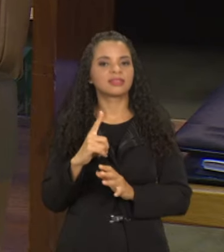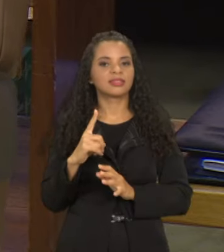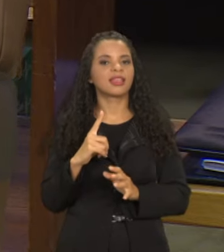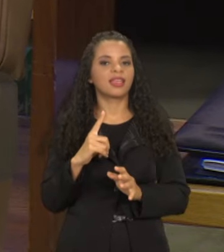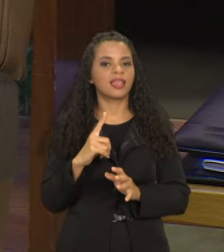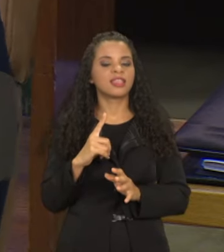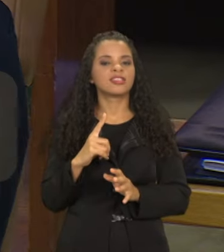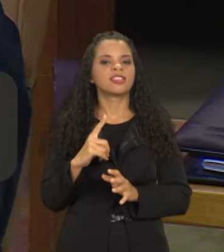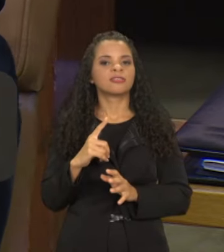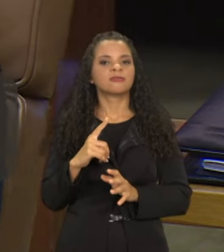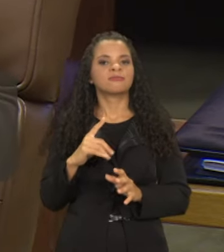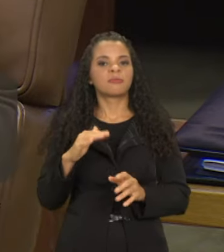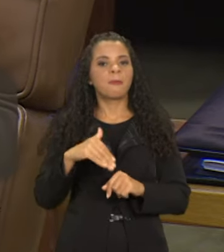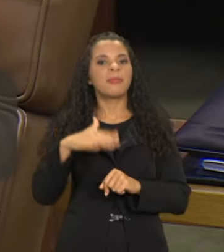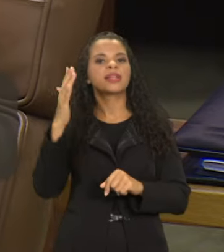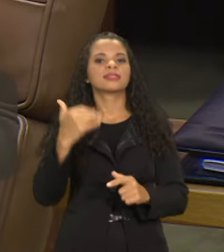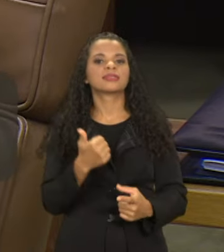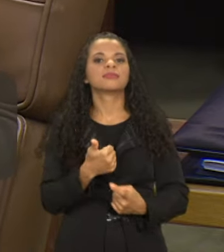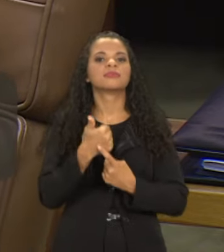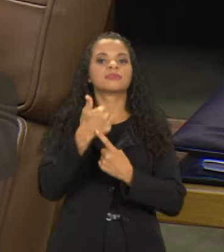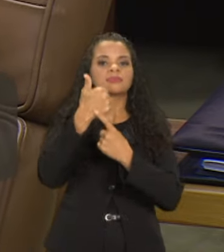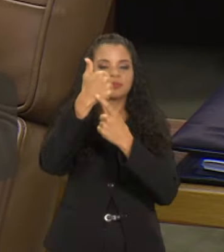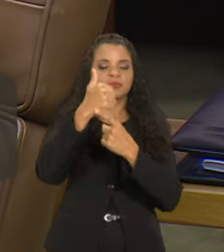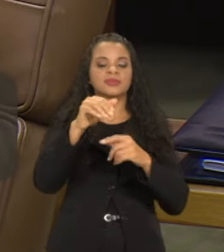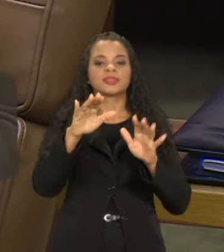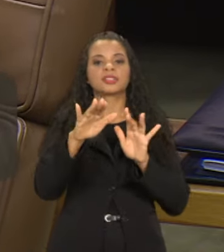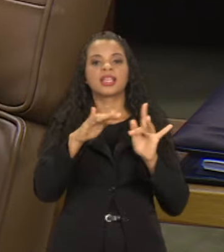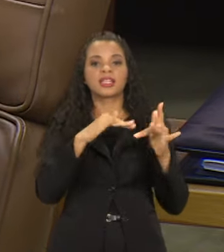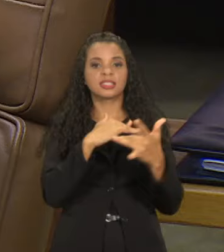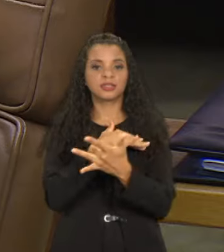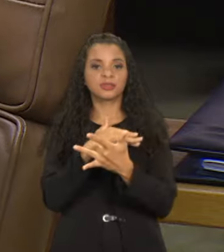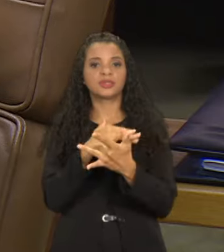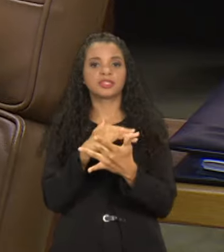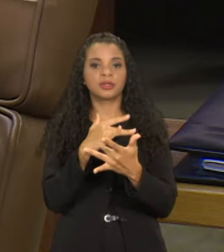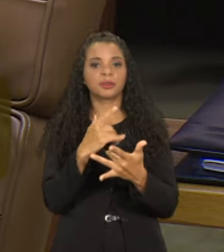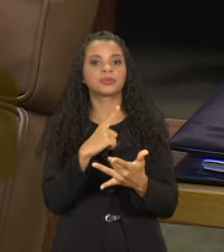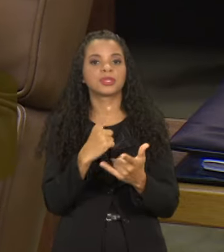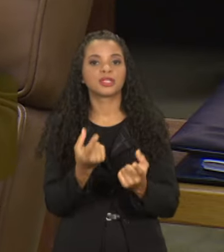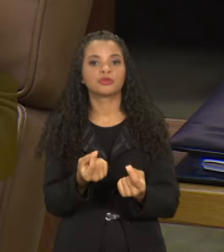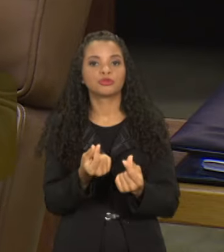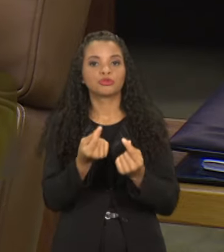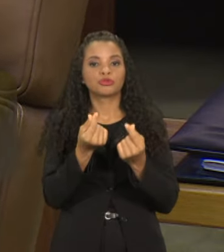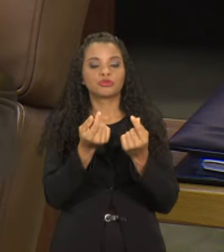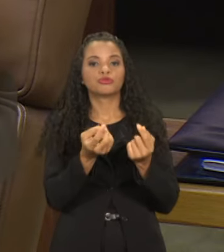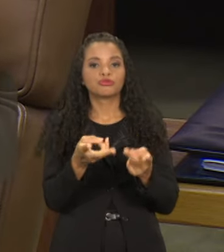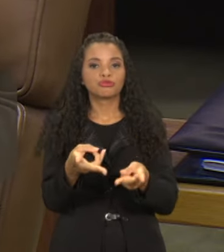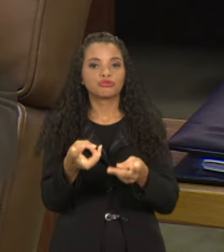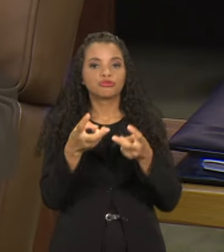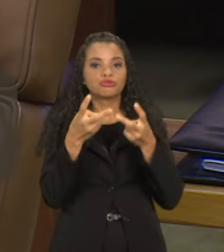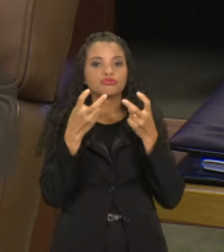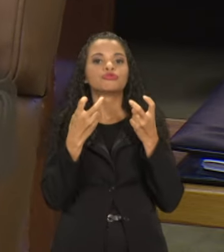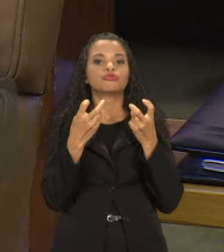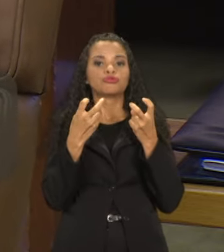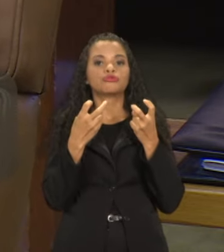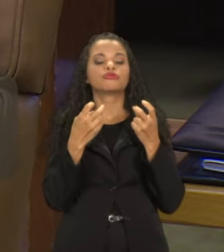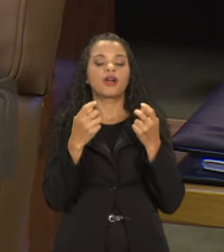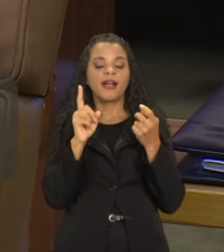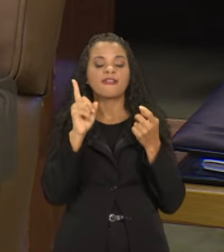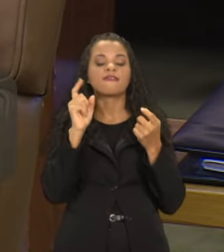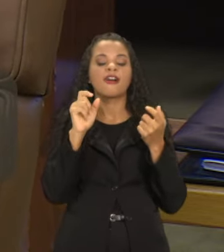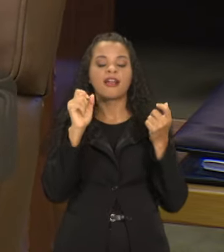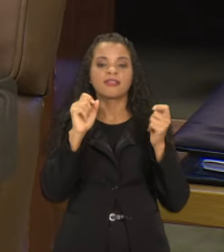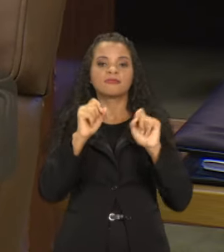engajamento maior. E para as redes sociais ganharem economicamente, elas dão destaque a essas questões que chamam mais